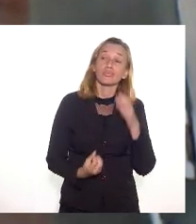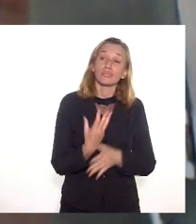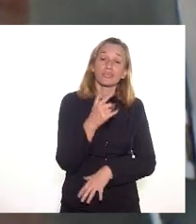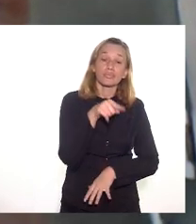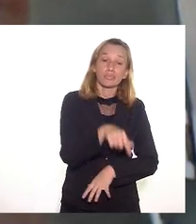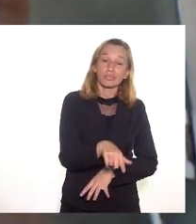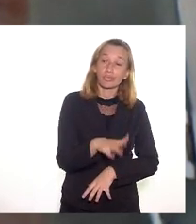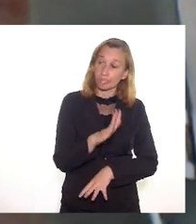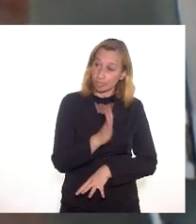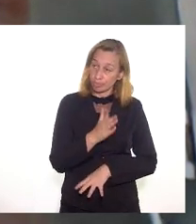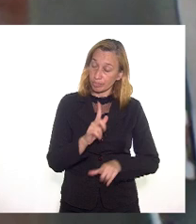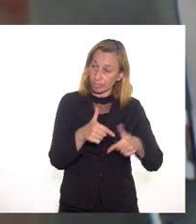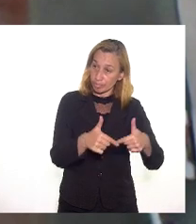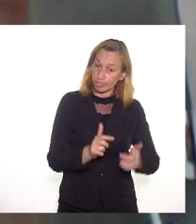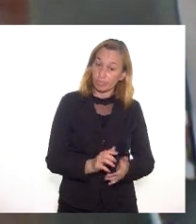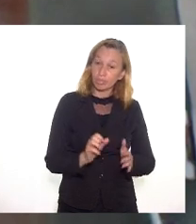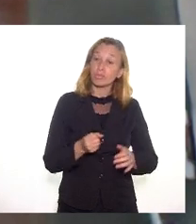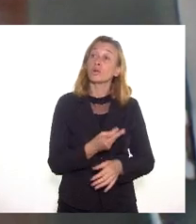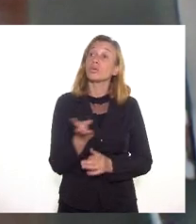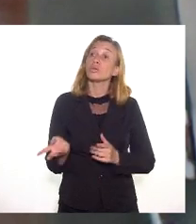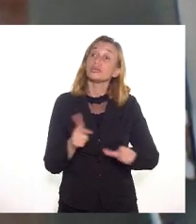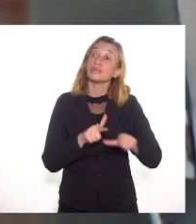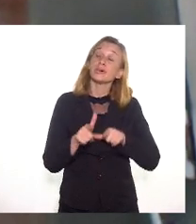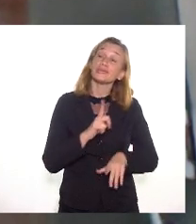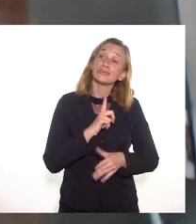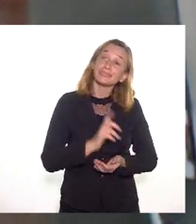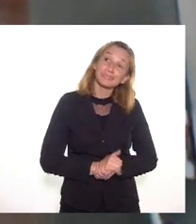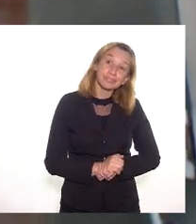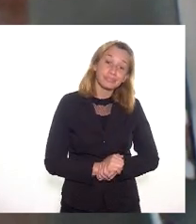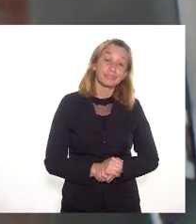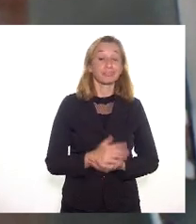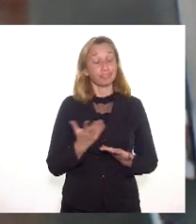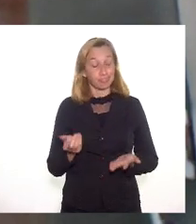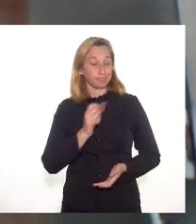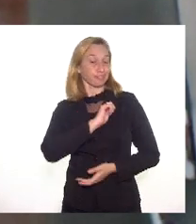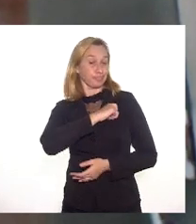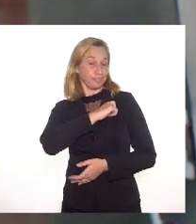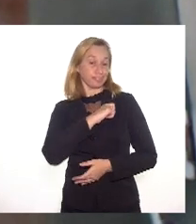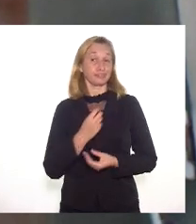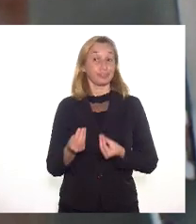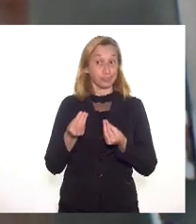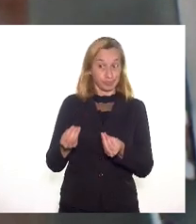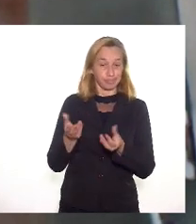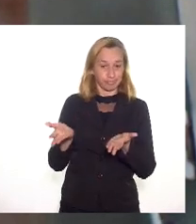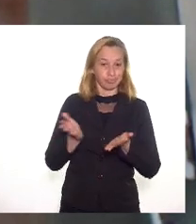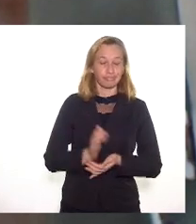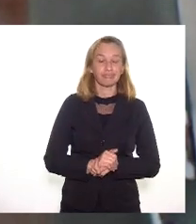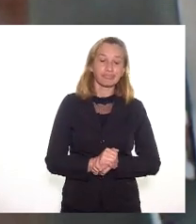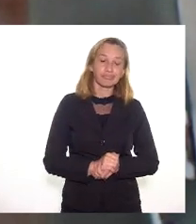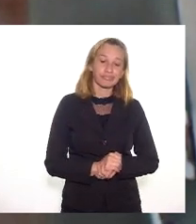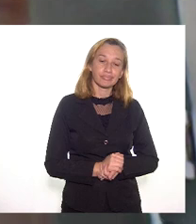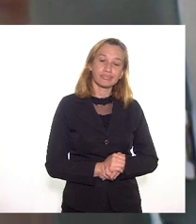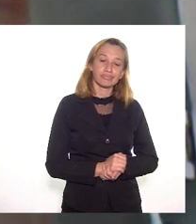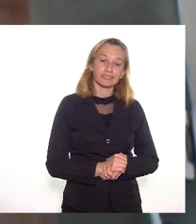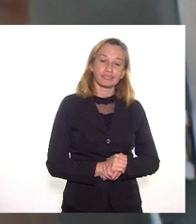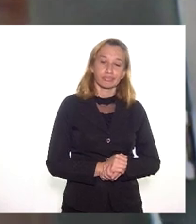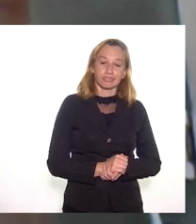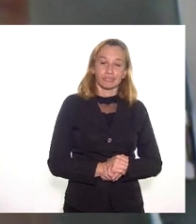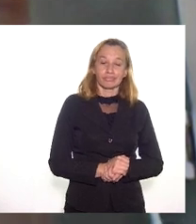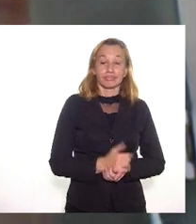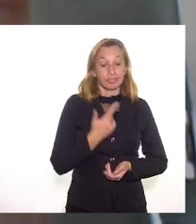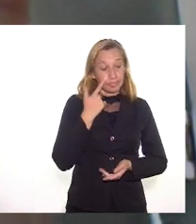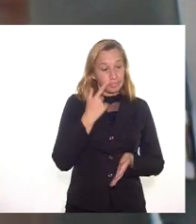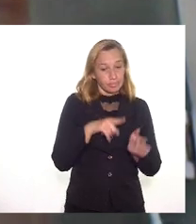está funcionando? Quantos empregos gera? Mas teve o incentivo fiscal. Então, essa questão dos incentivos fiscais tem que ser